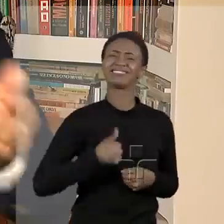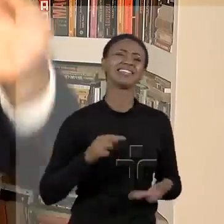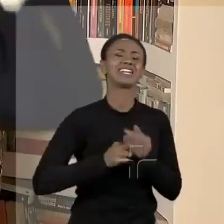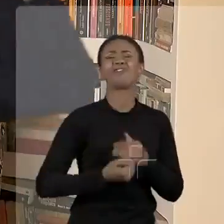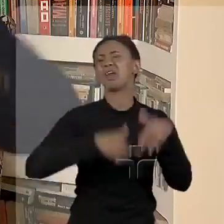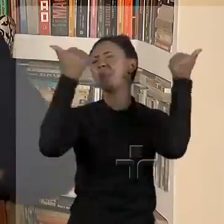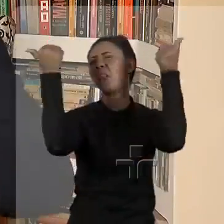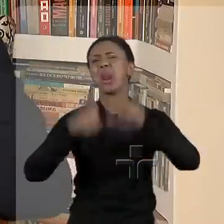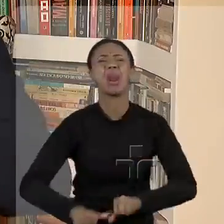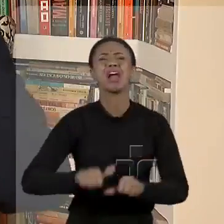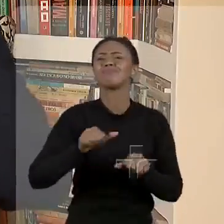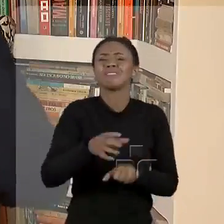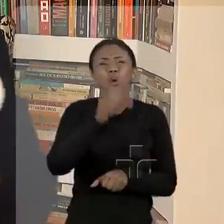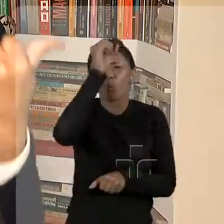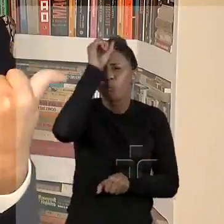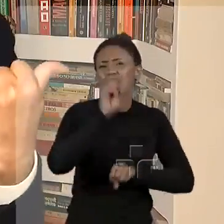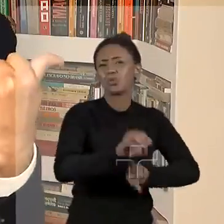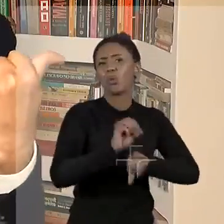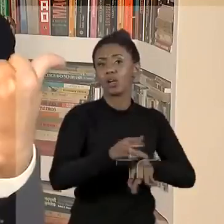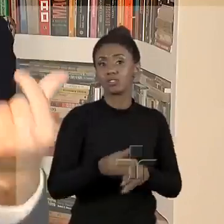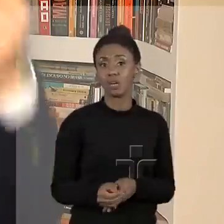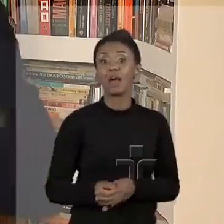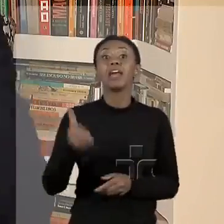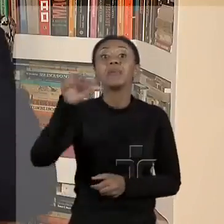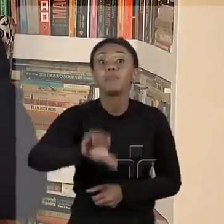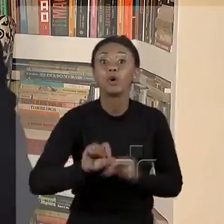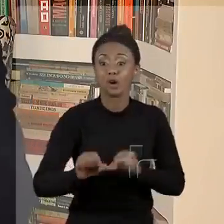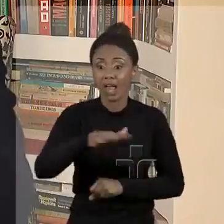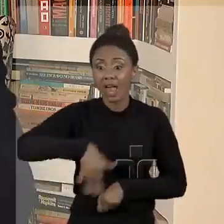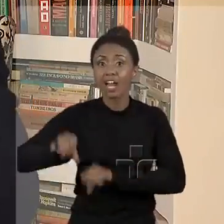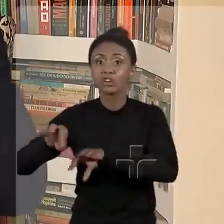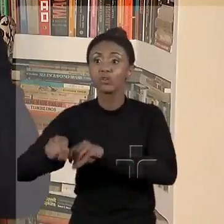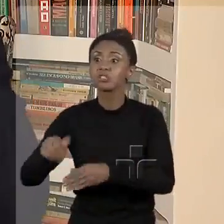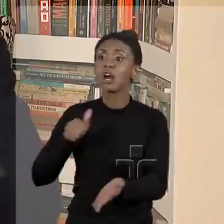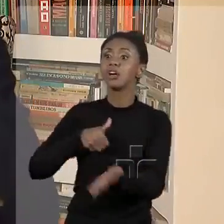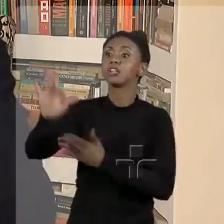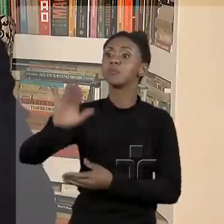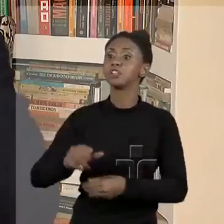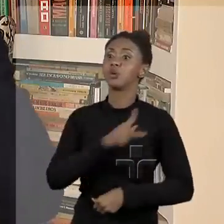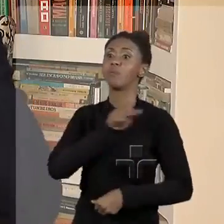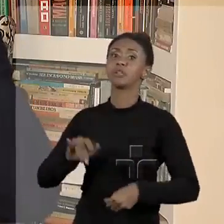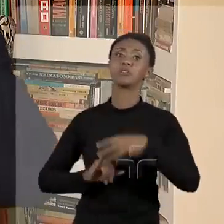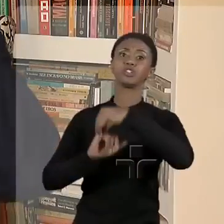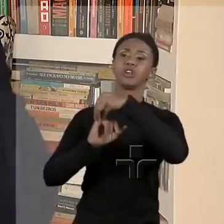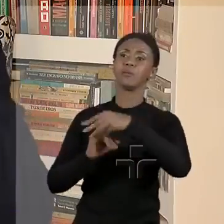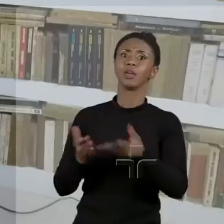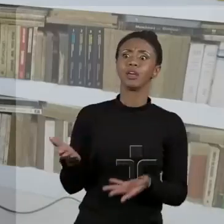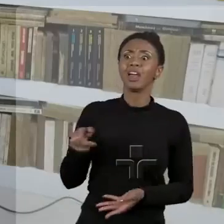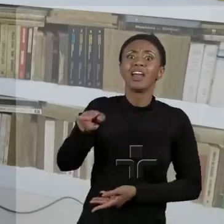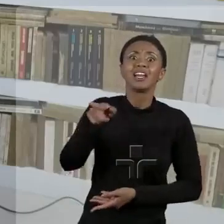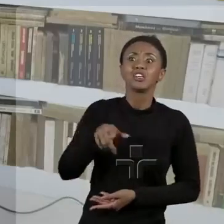de educação. E para concluir a semana no campo da educação, demitiu o presidente do INEP, que esse último ficou